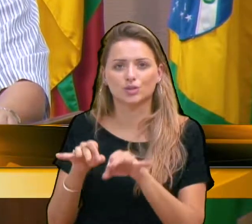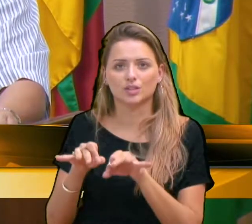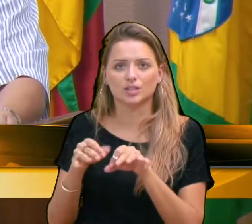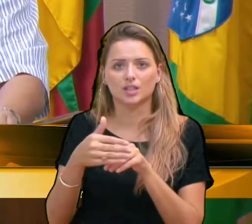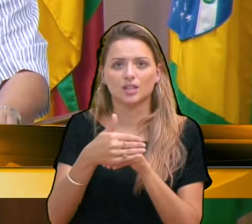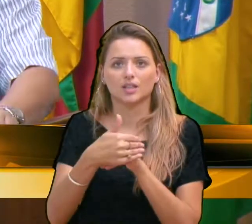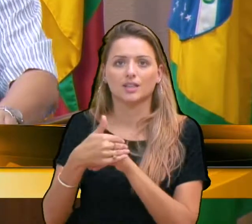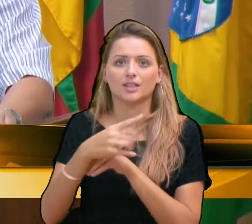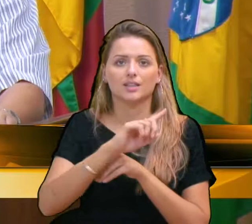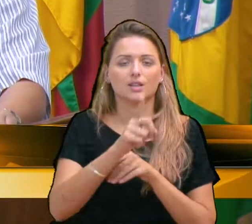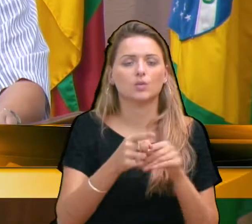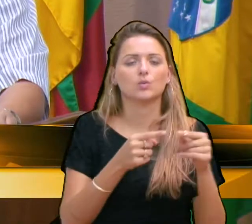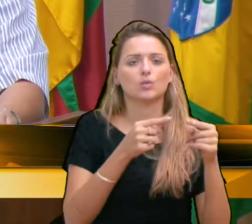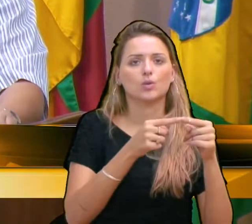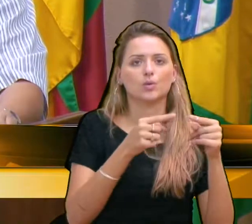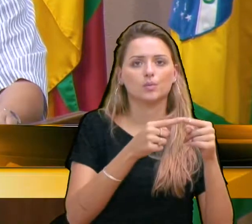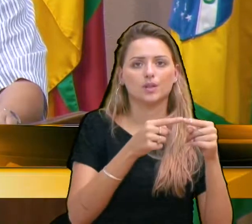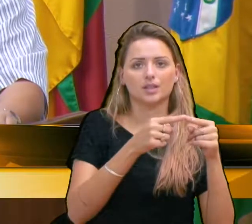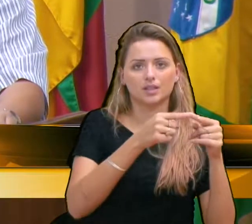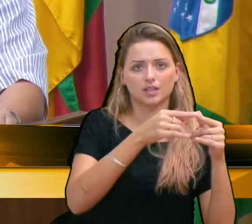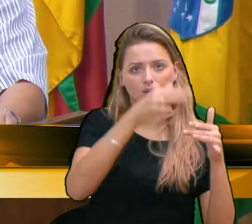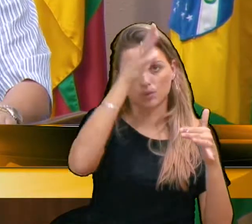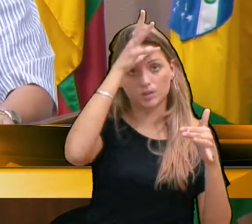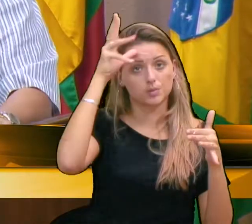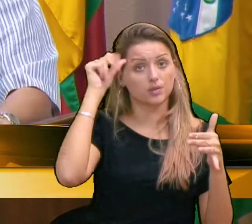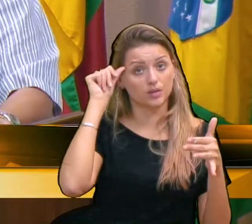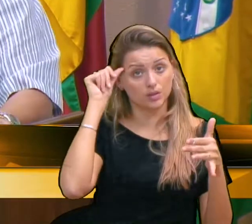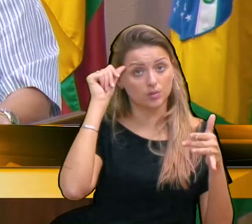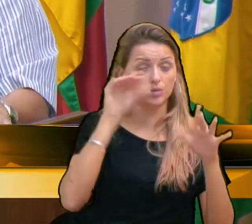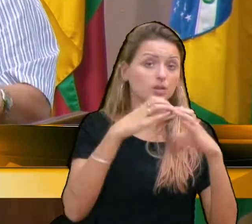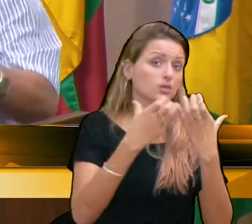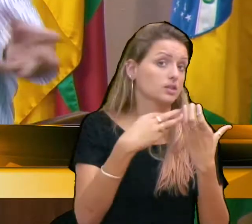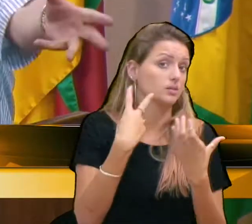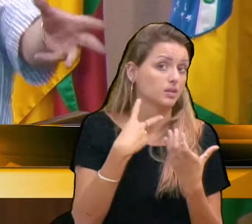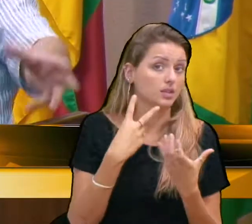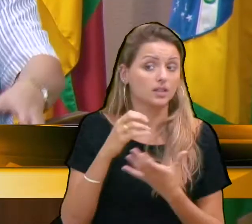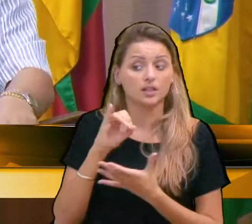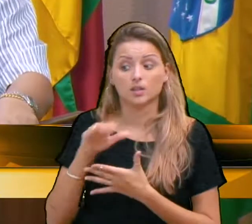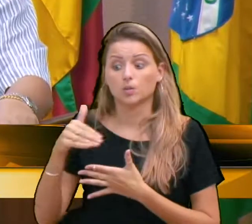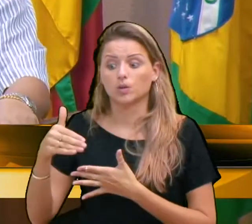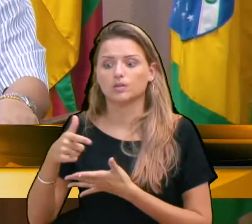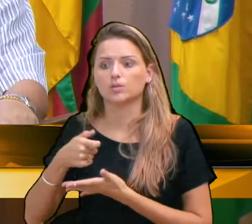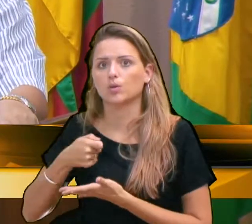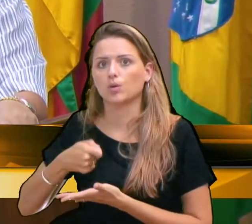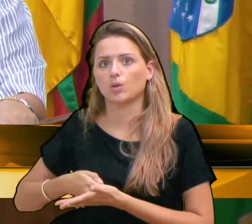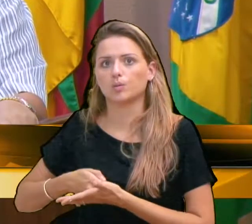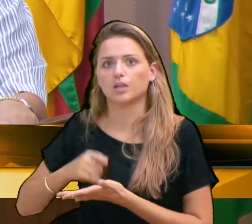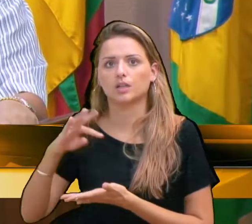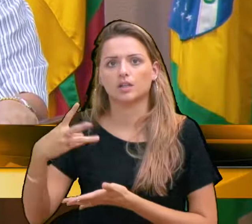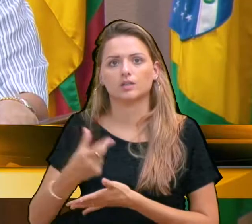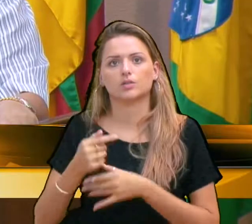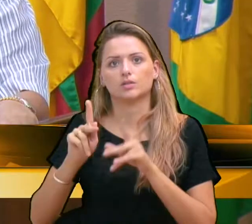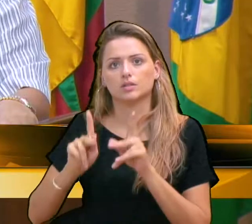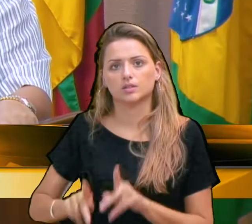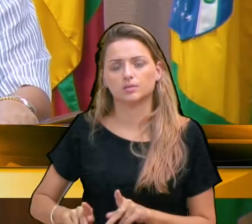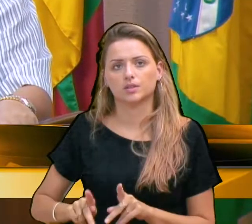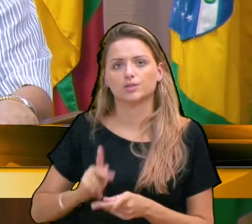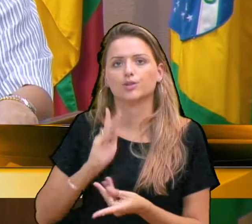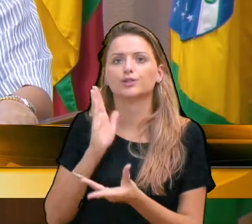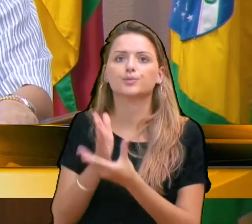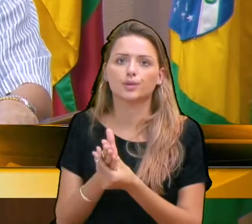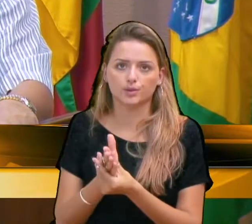Poder Legislativo, no Poder Executivo. Né? Mas quando se obriga, então, todo mundo ir para a barra dos